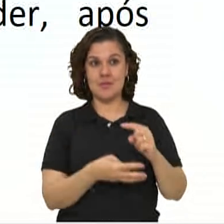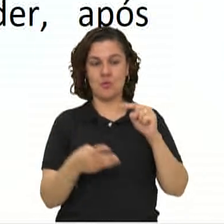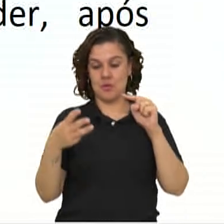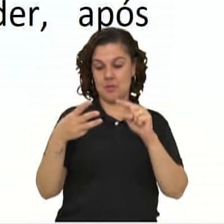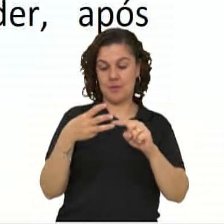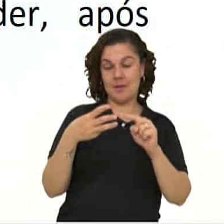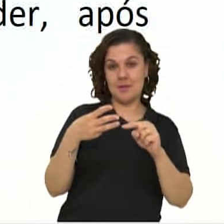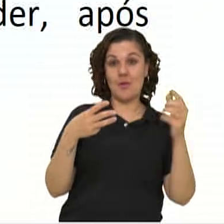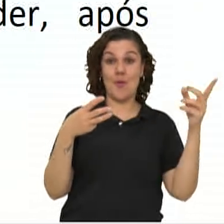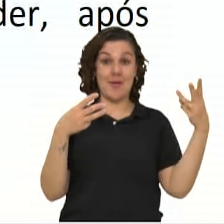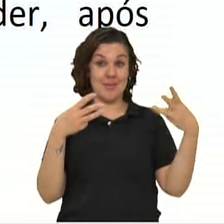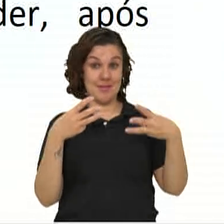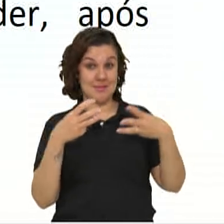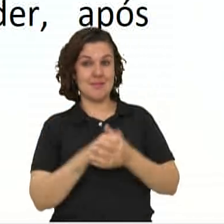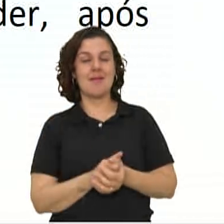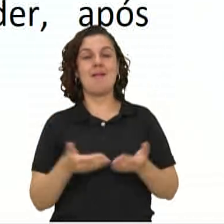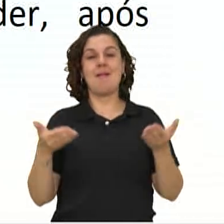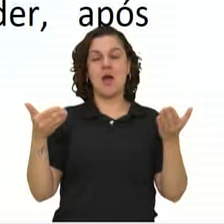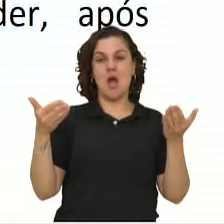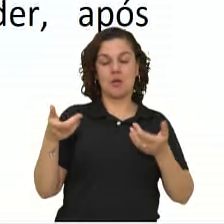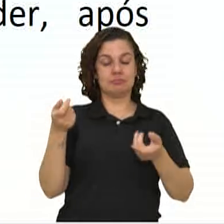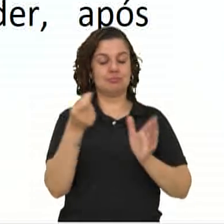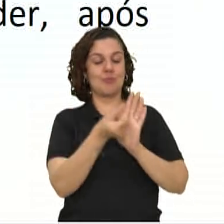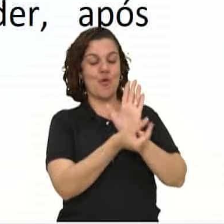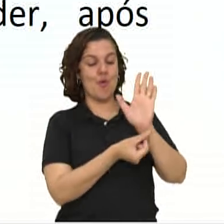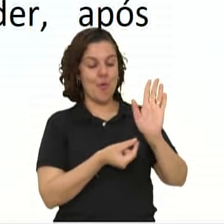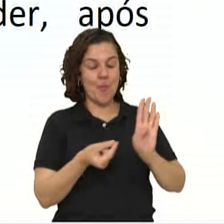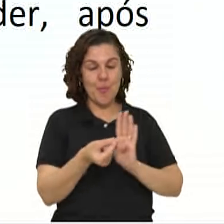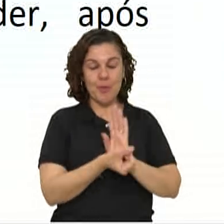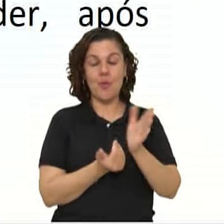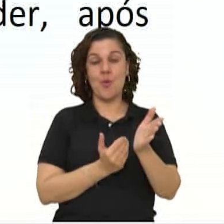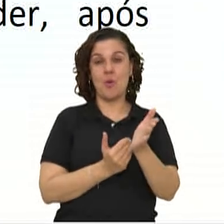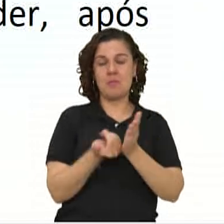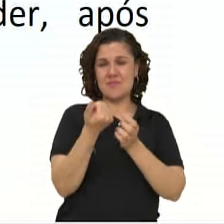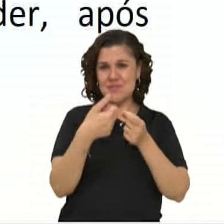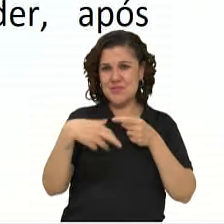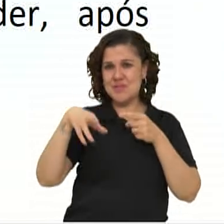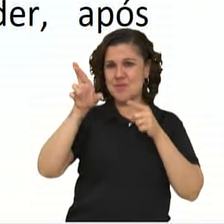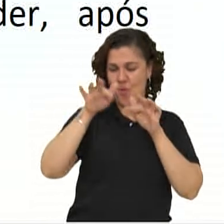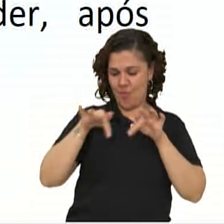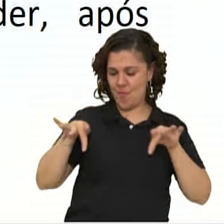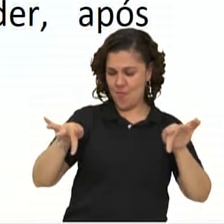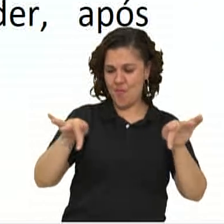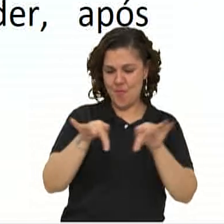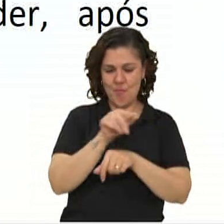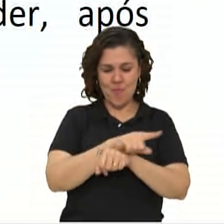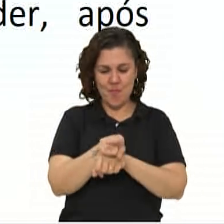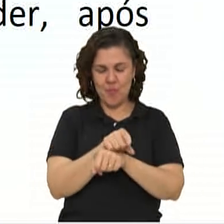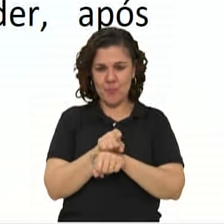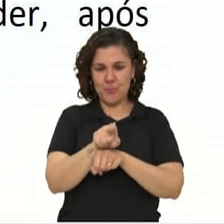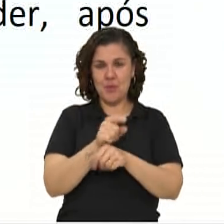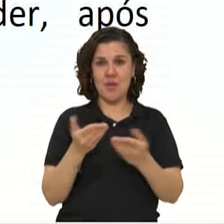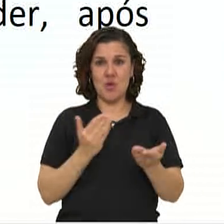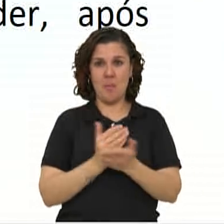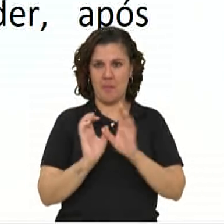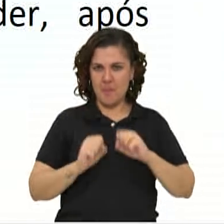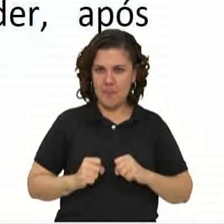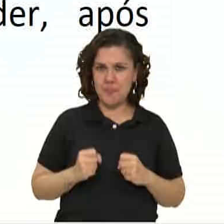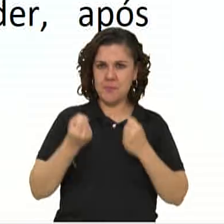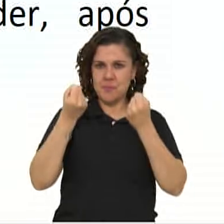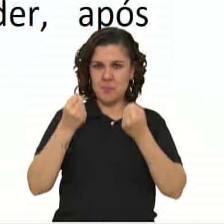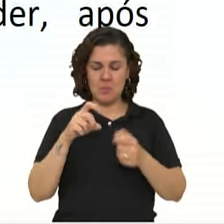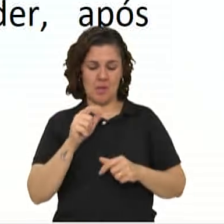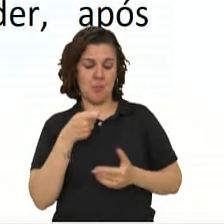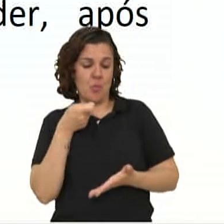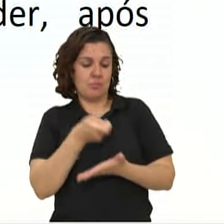Letra C, ou a terceira, o comércio dos burgos era mantido pelos senhores feudais, que começaram a ganhar mais poder,